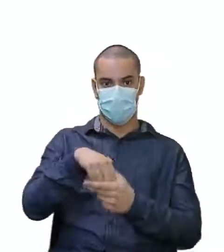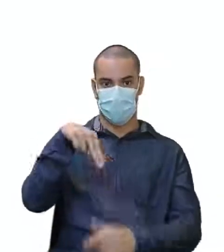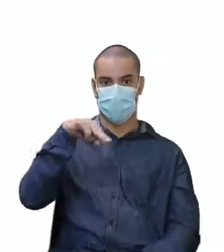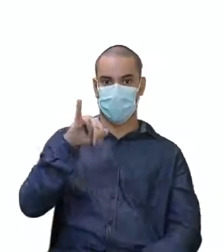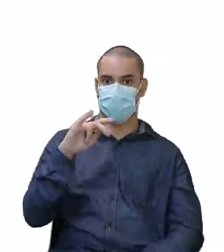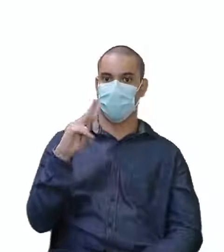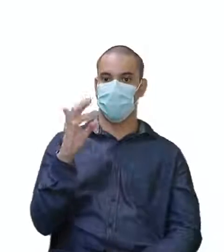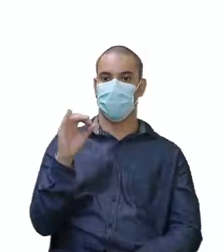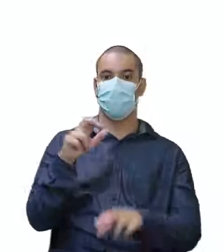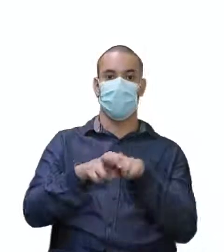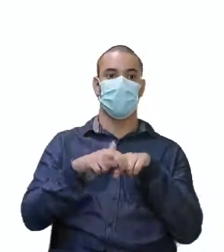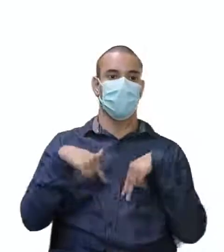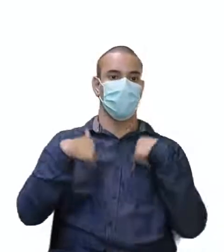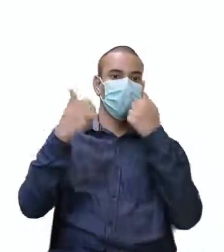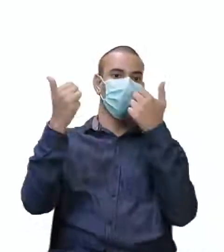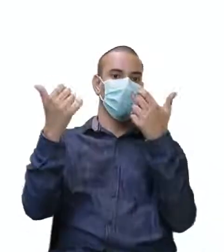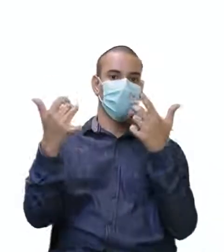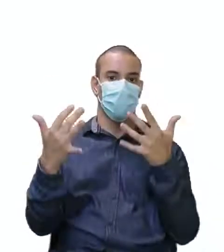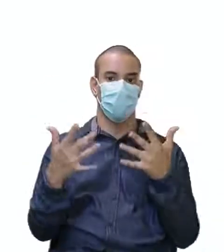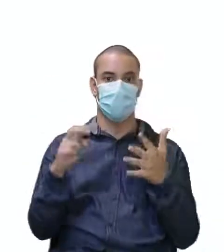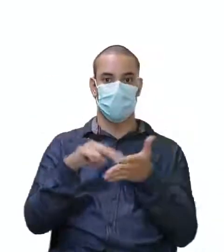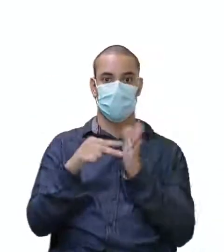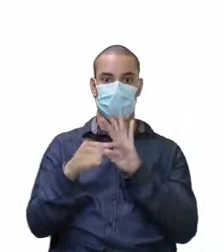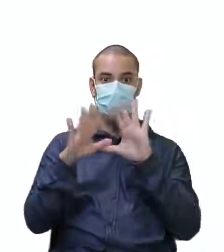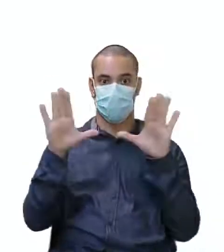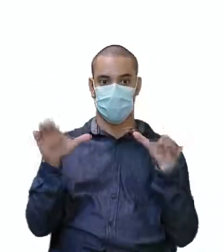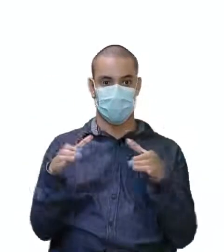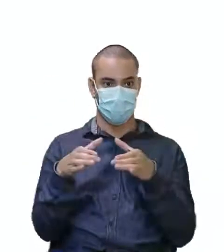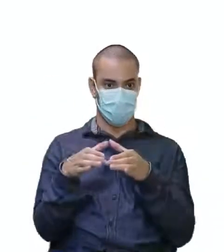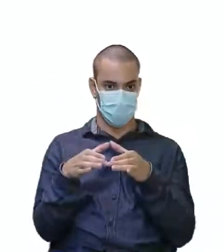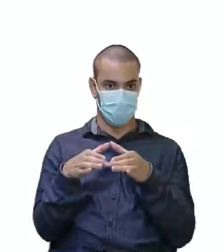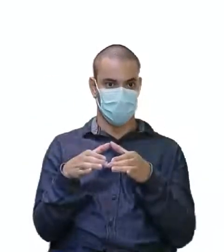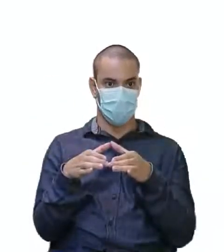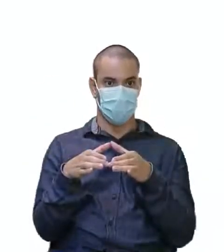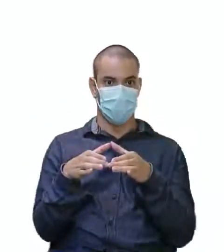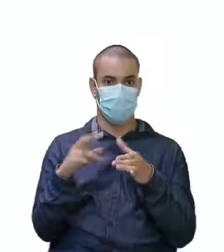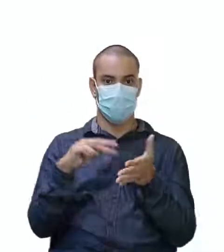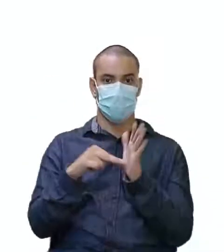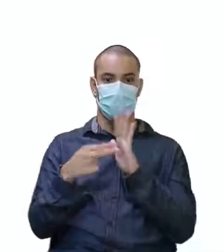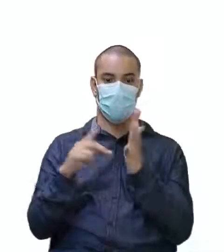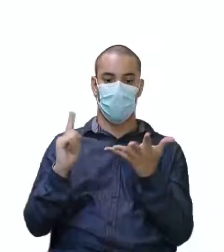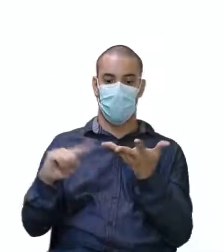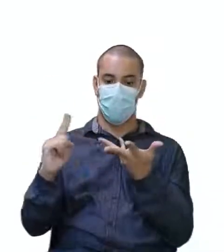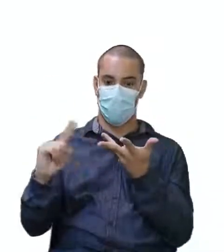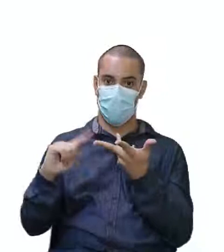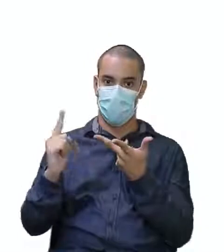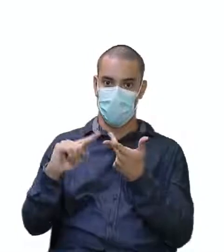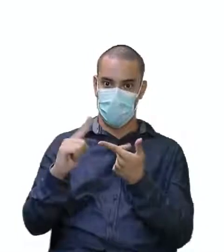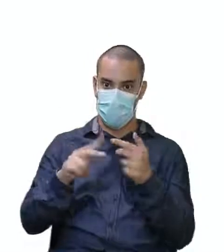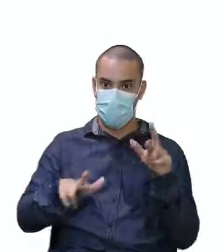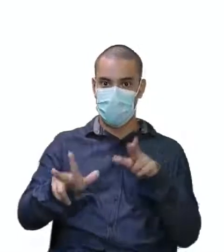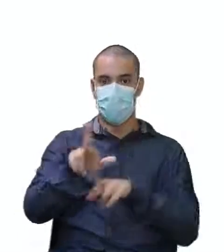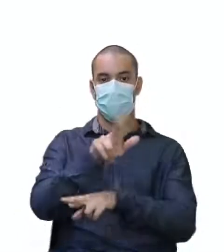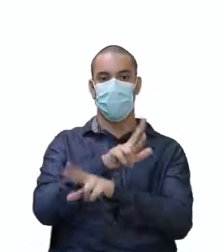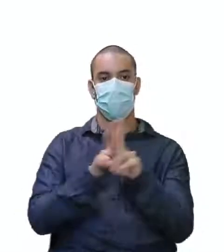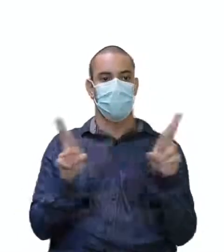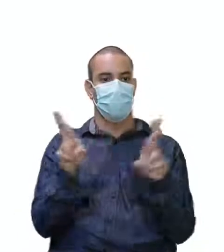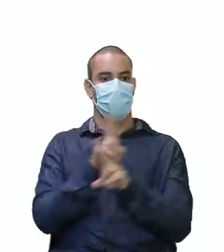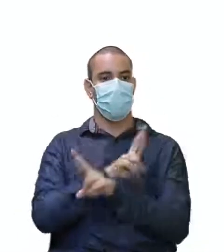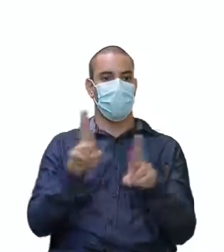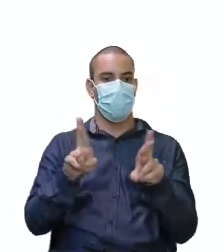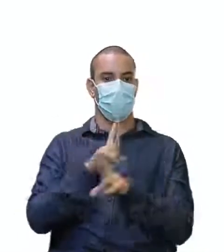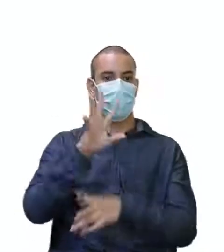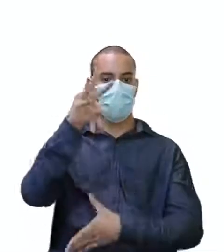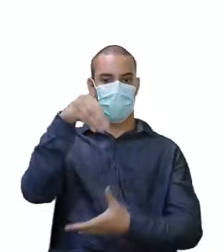Então, podemos definir nicho ecológico como um conjunto de diversas variáveis ambientais relacionadas a